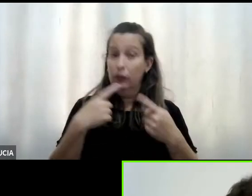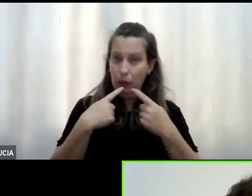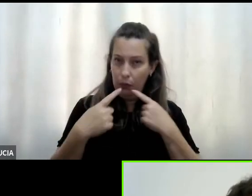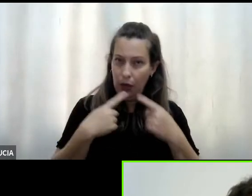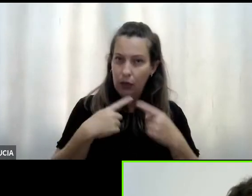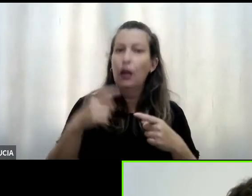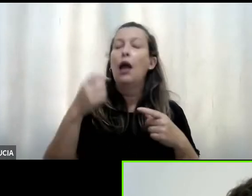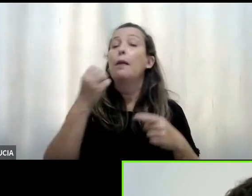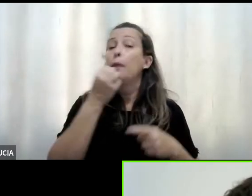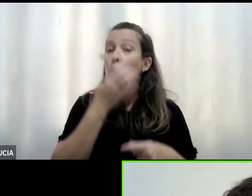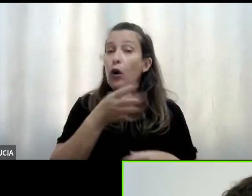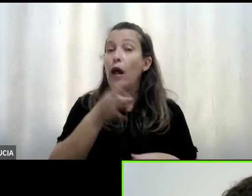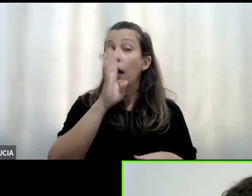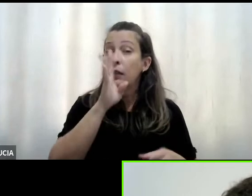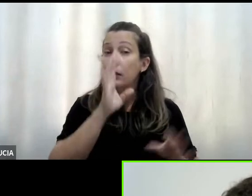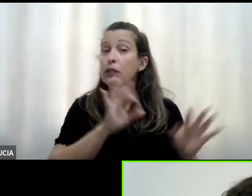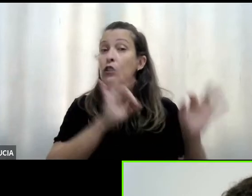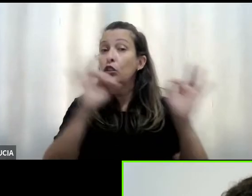assistam ao programa e...